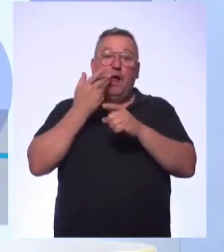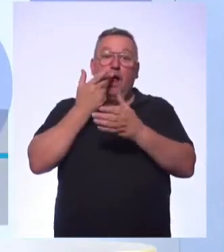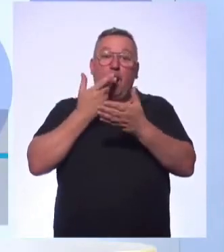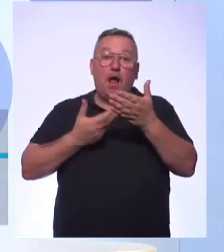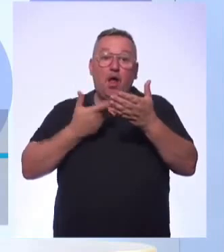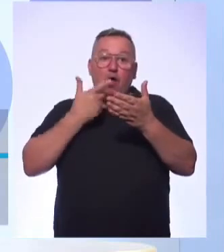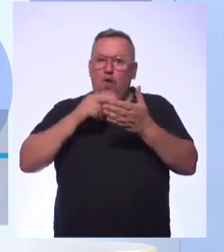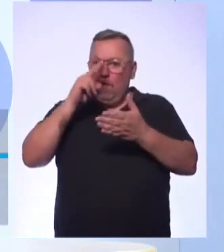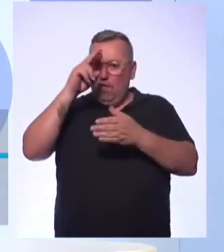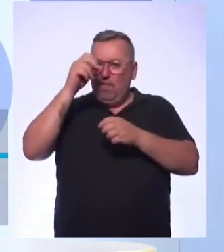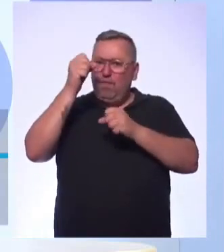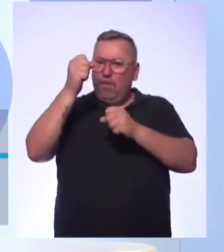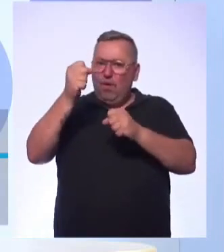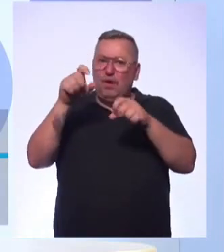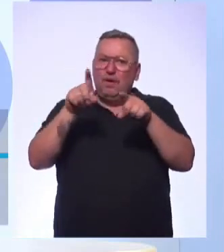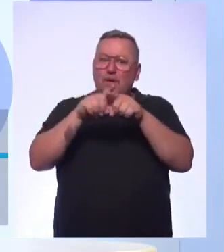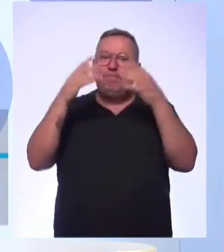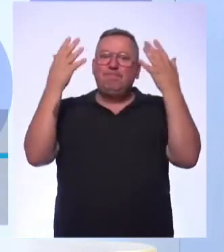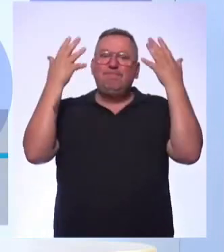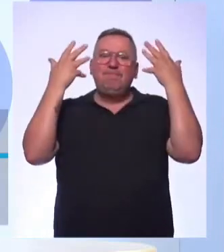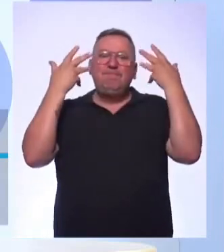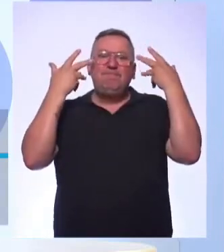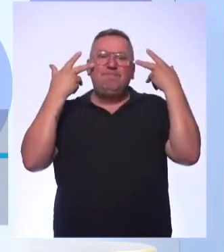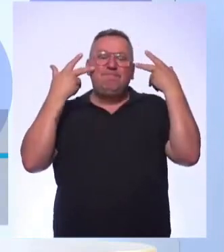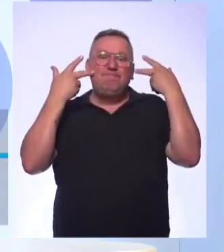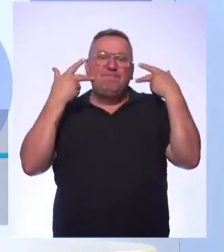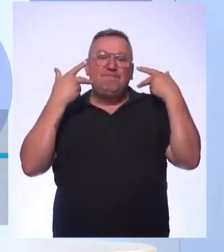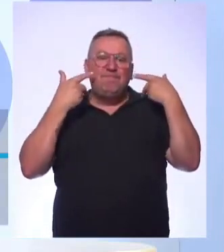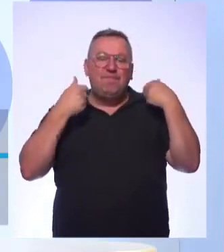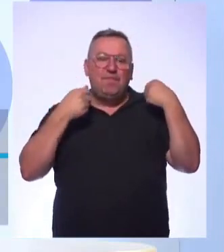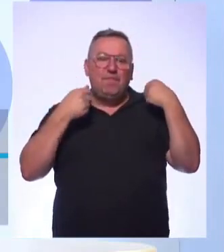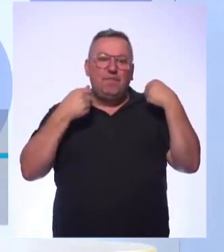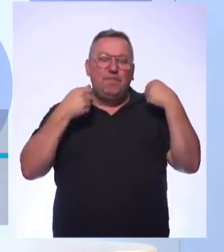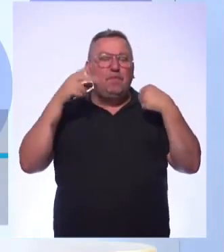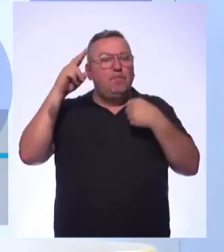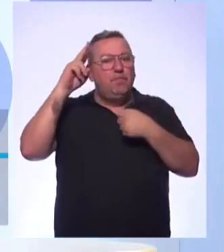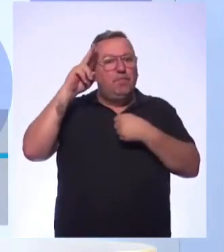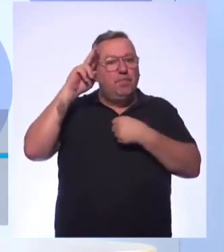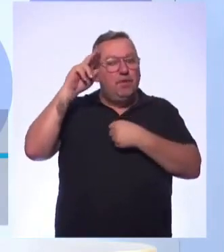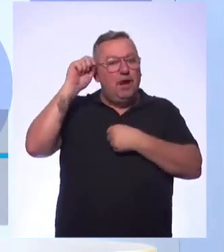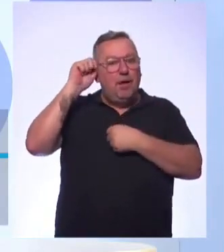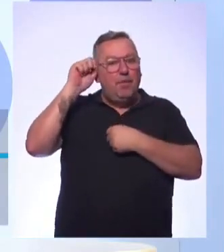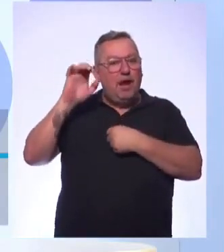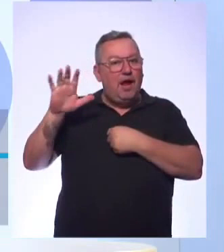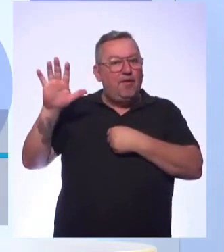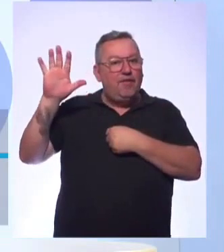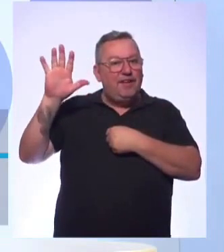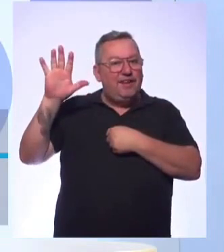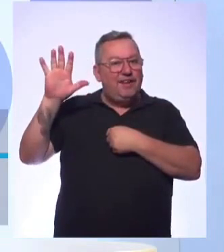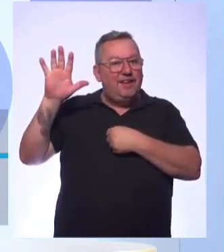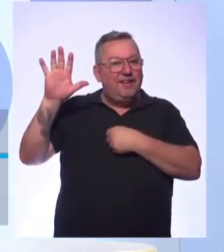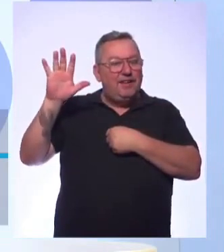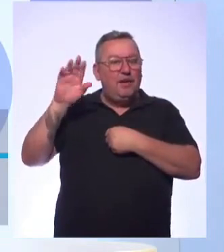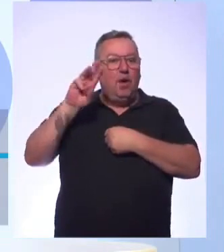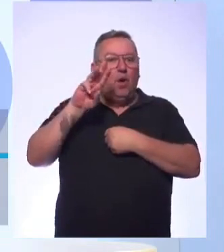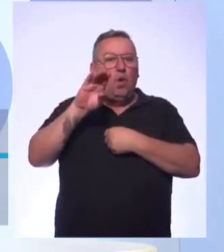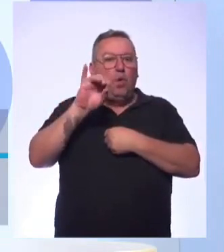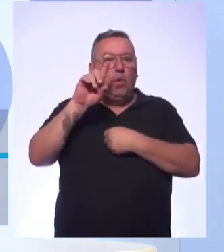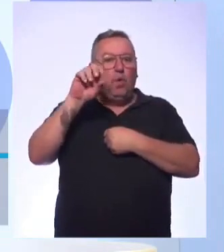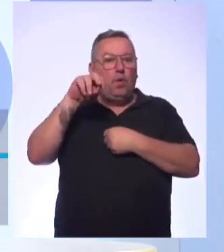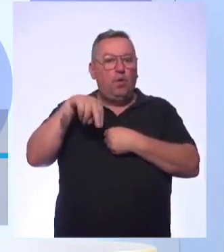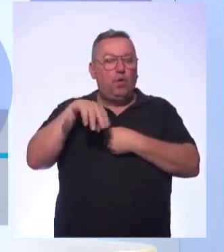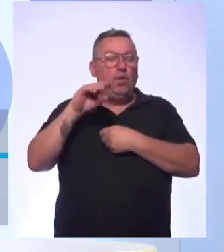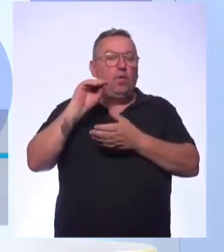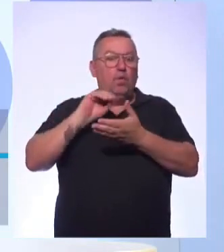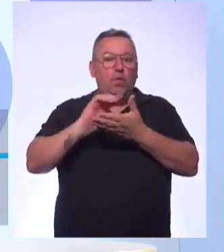cores vibrantes e os animais Remete à África. isso, que remetem à África. O Wilson colocou não